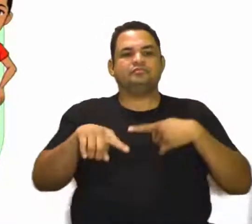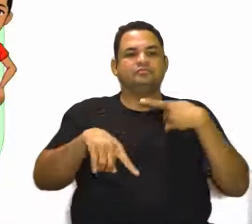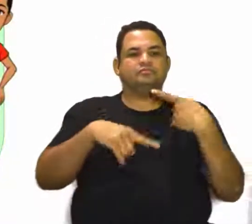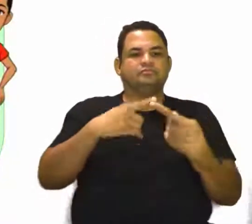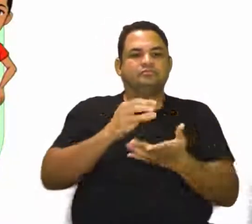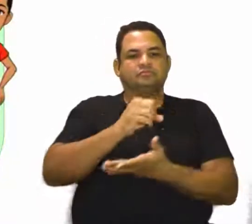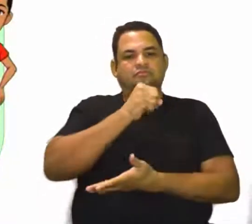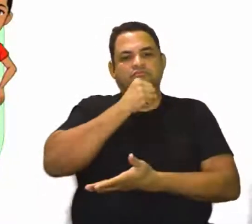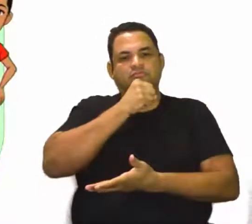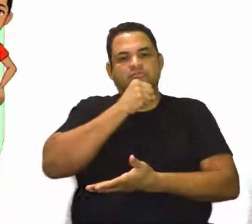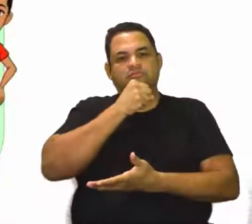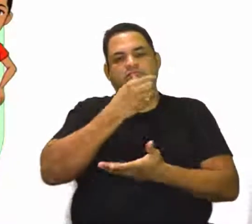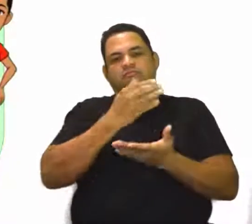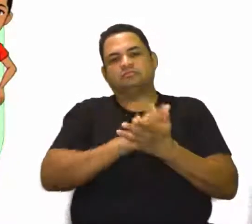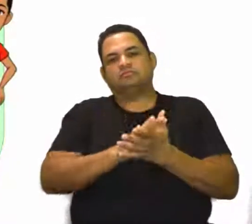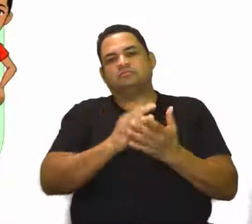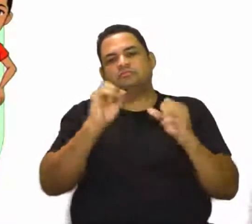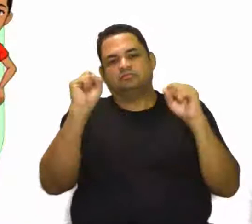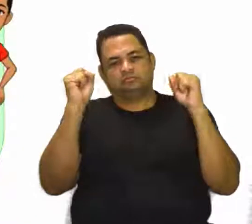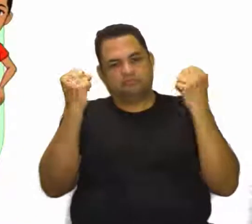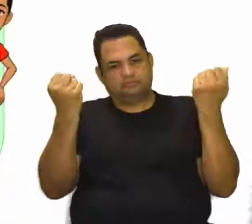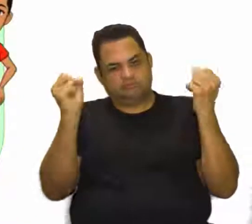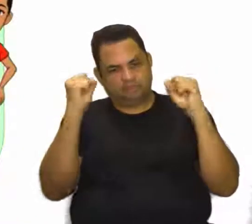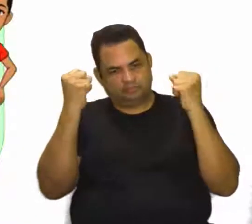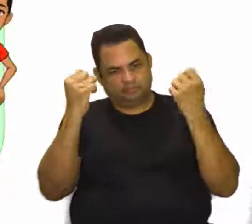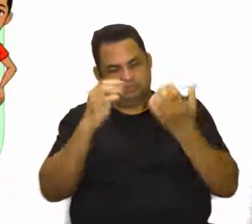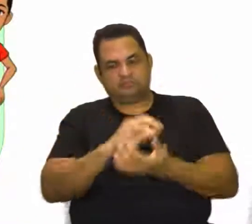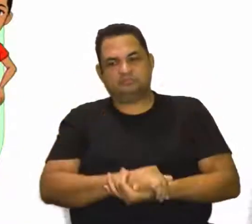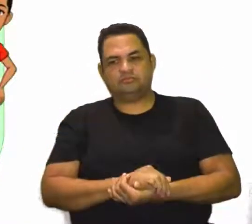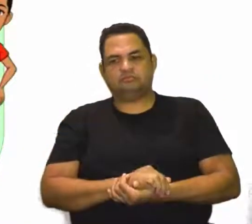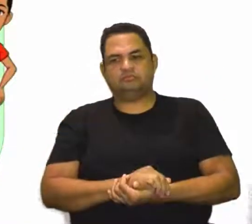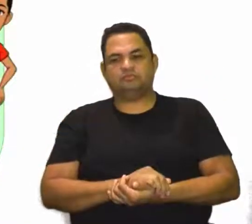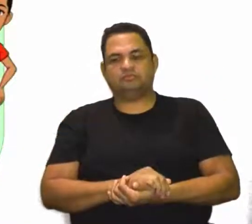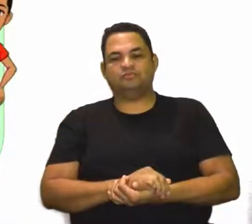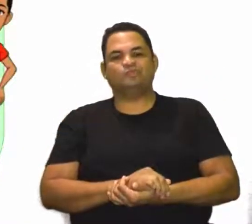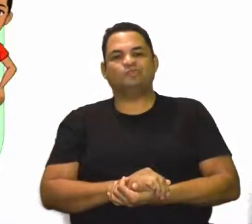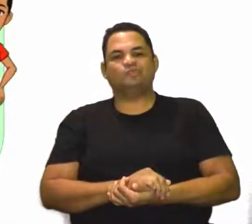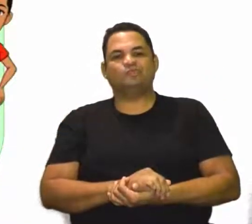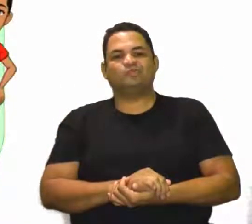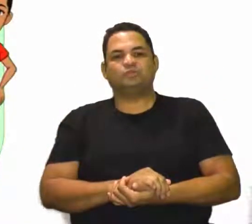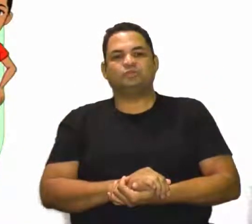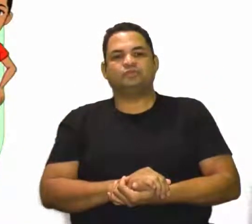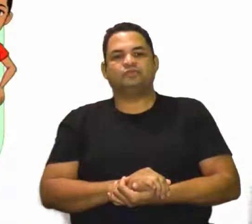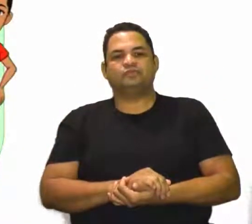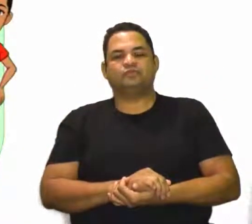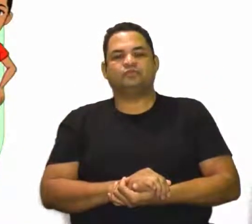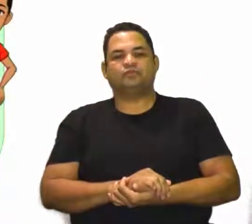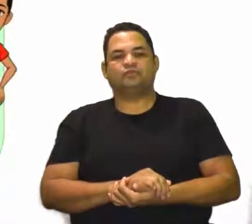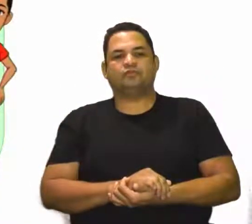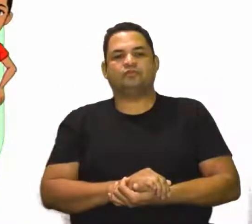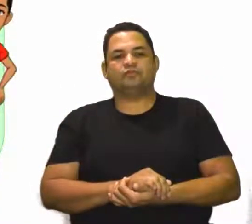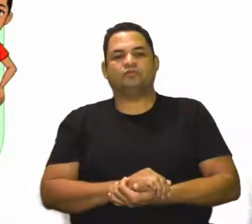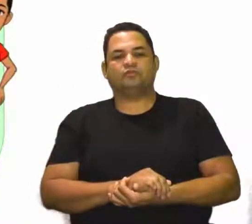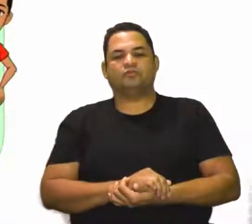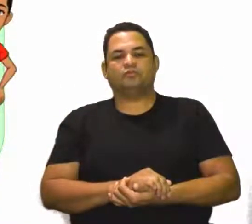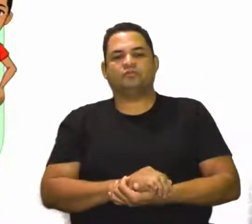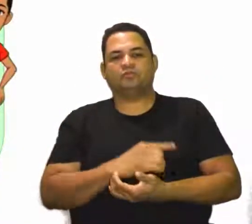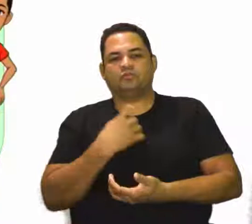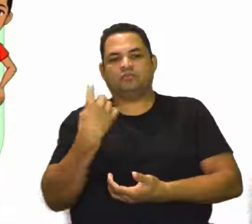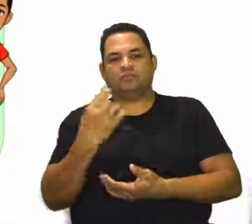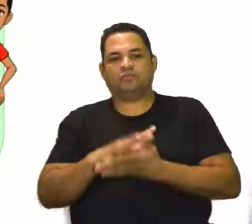temos aí o envelhecimento, prof. E atividade física. Perfeito. Nós também vamos falar um pouco